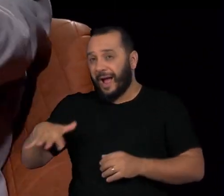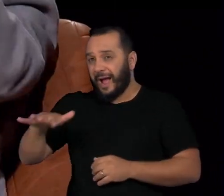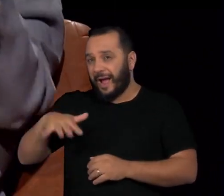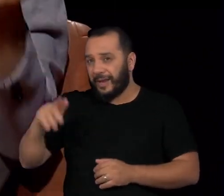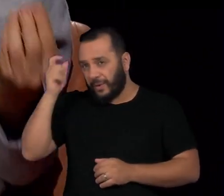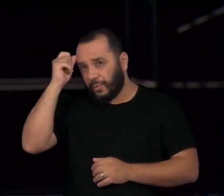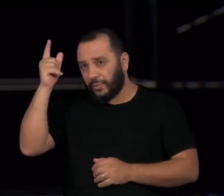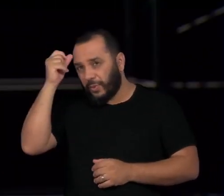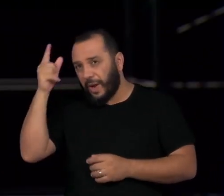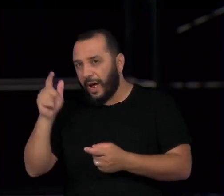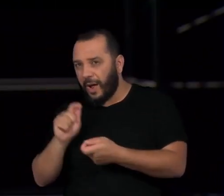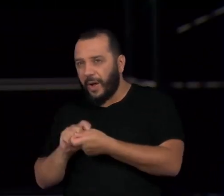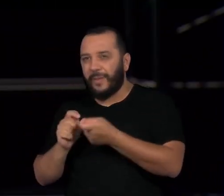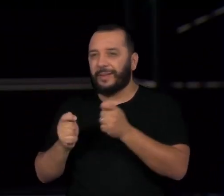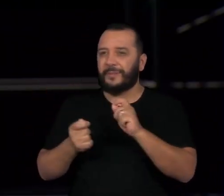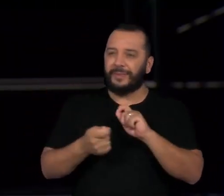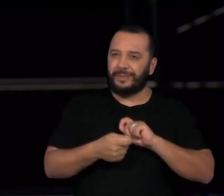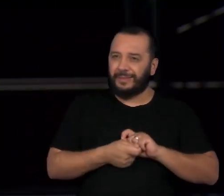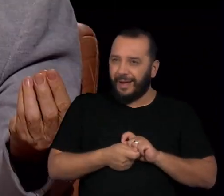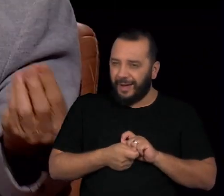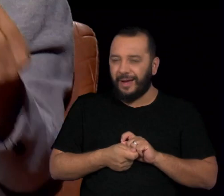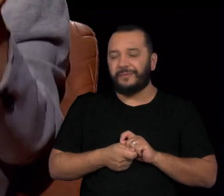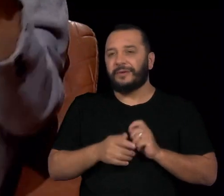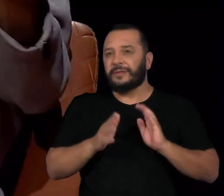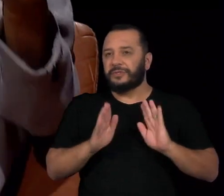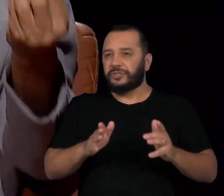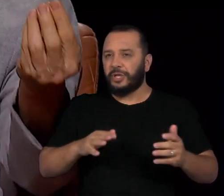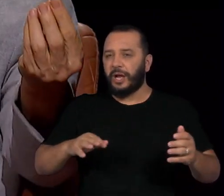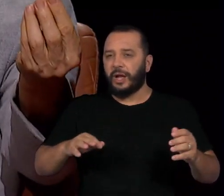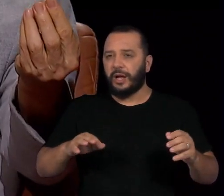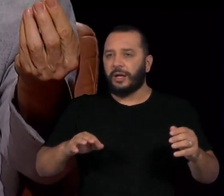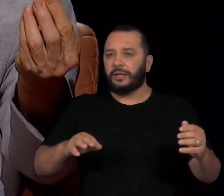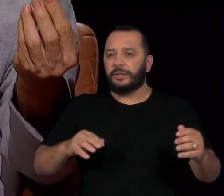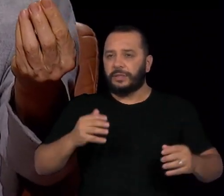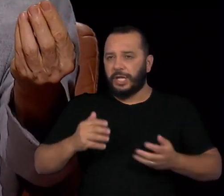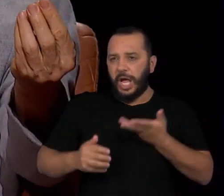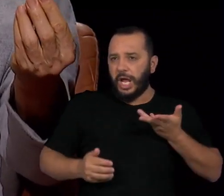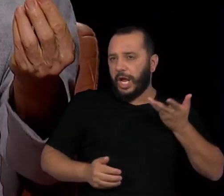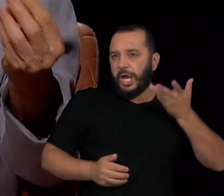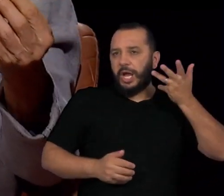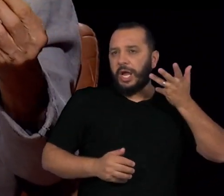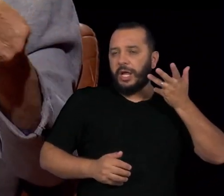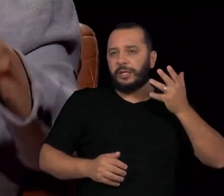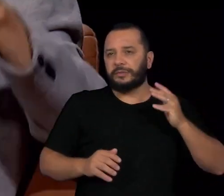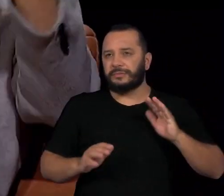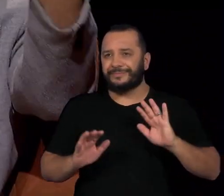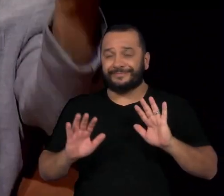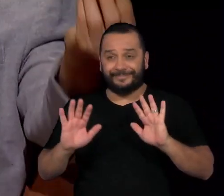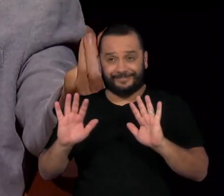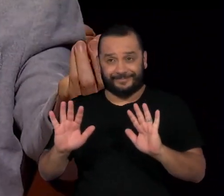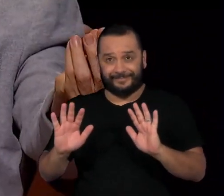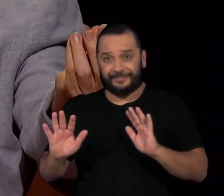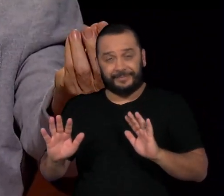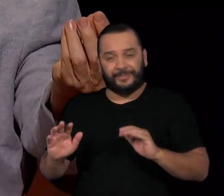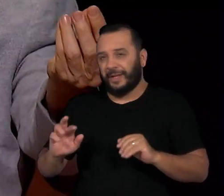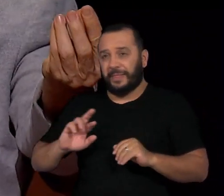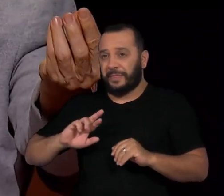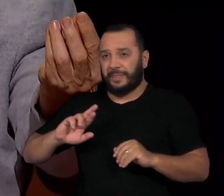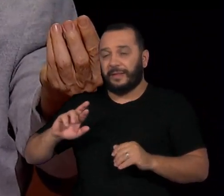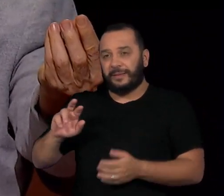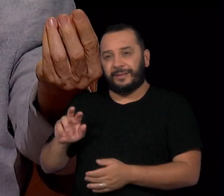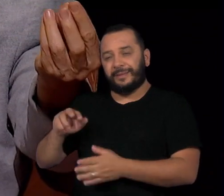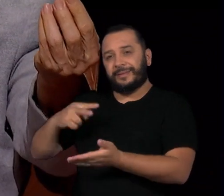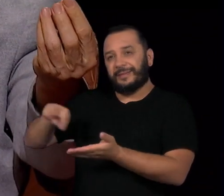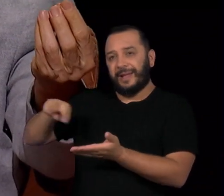popular no mundo erudito quando Ariano usa essa palavra erudito ele quer dizer o seguinte numa dança de palco não uma